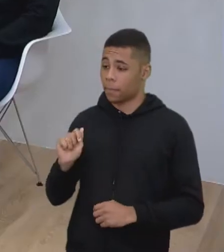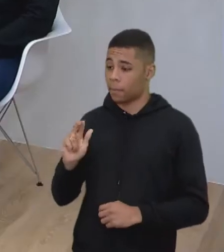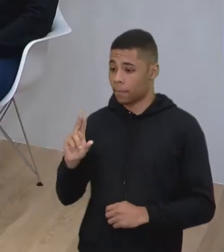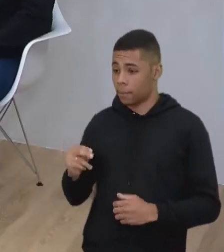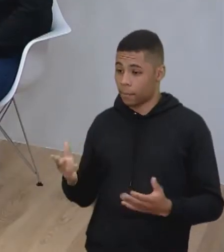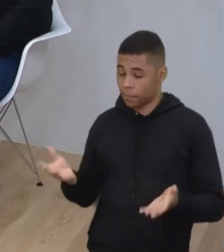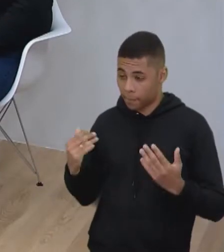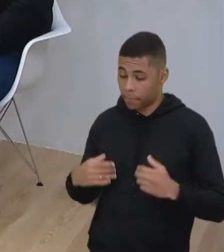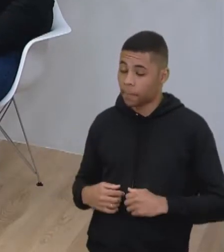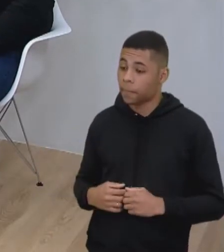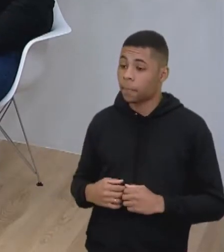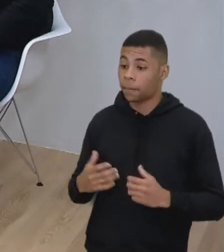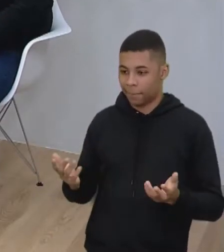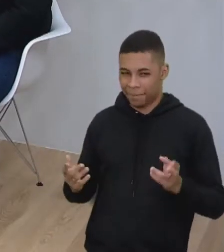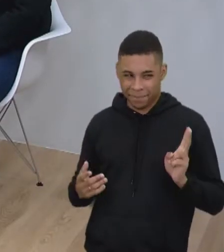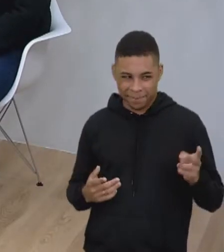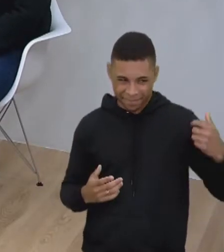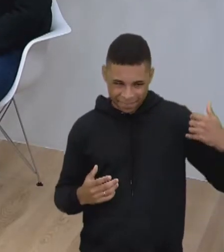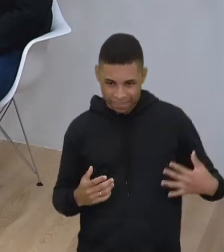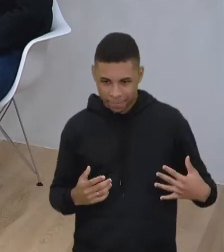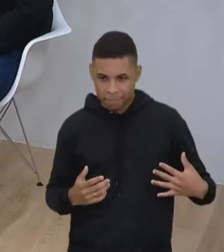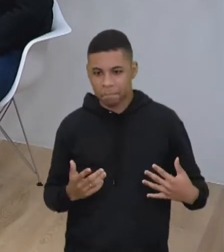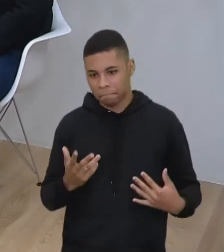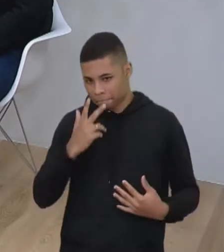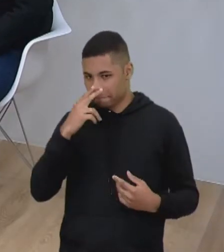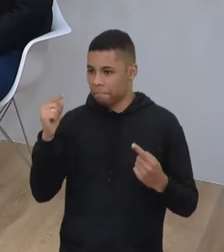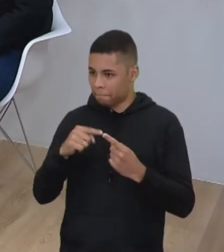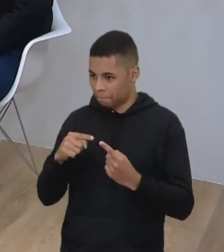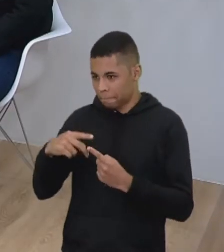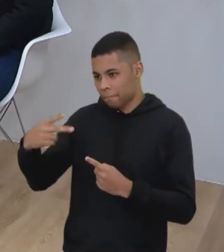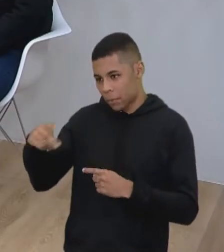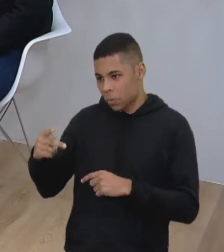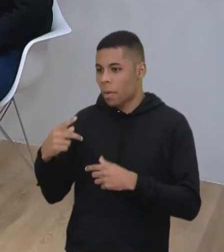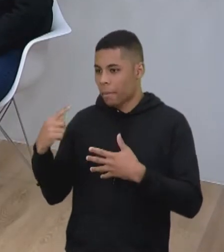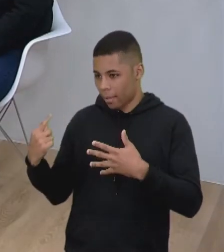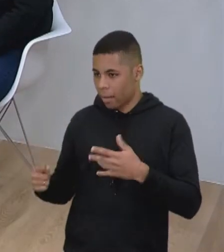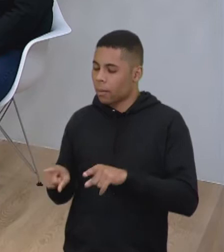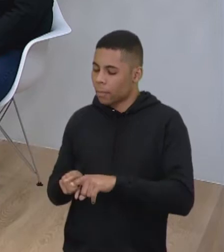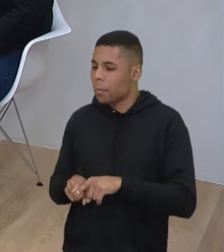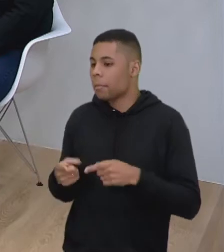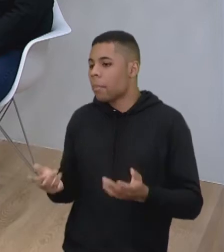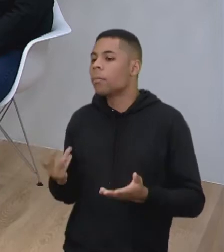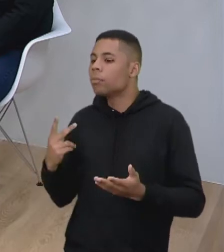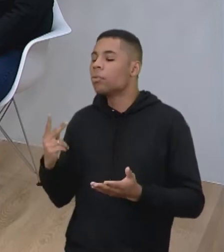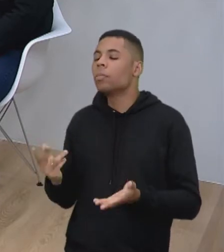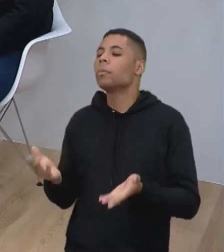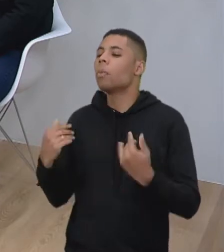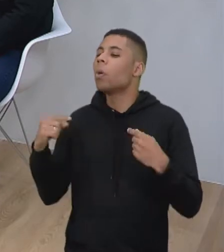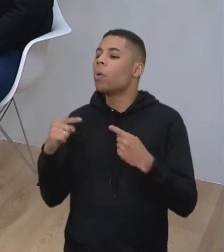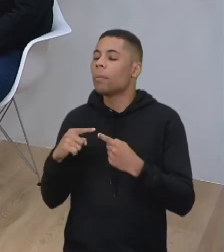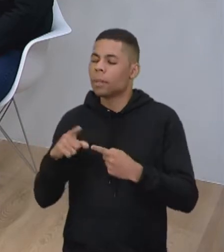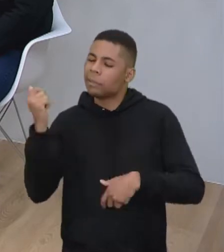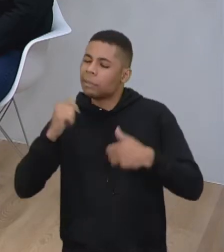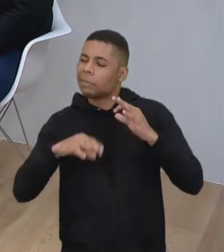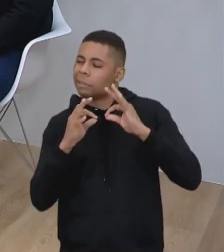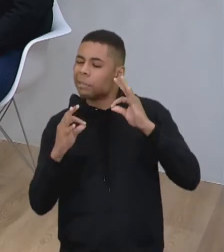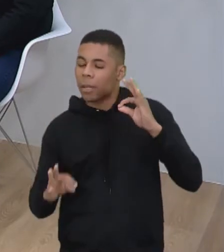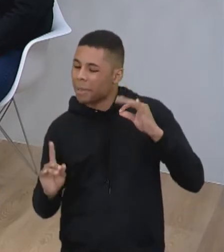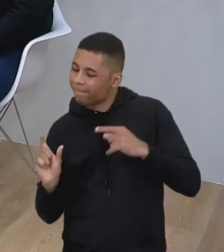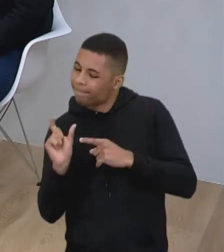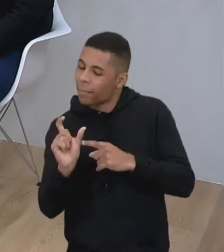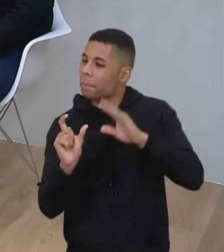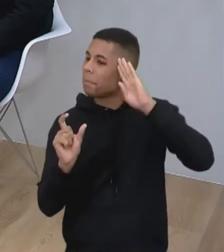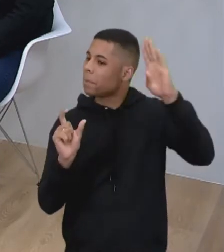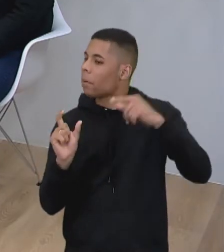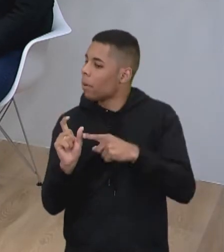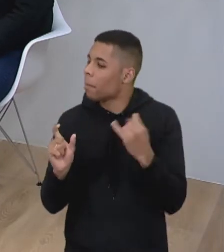então, além dessa, eu acho que isso se aplica também para a sua, né? Para o seu componente, sim. Né? Mas qual seria a sílaba tônica da sua aula? Você, olha, não, isso tem